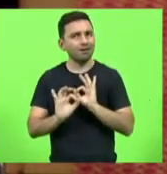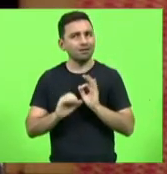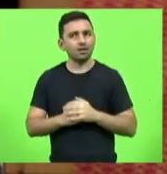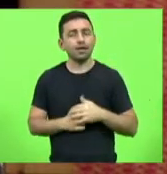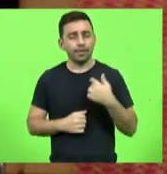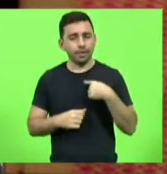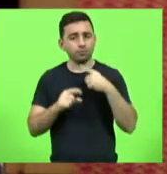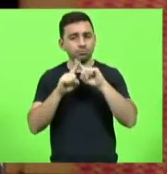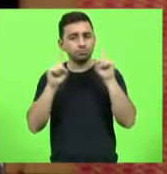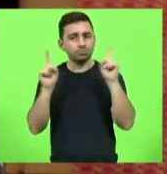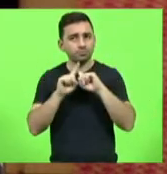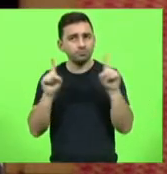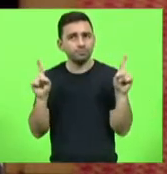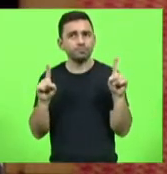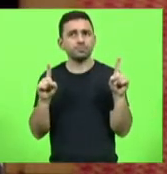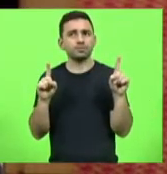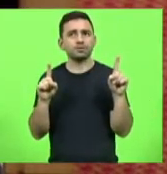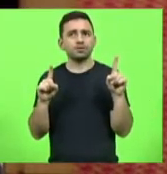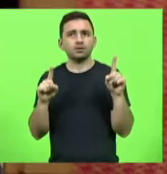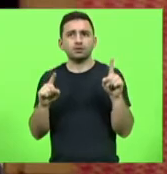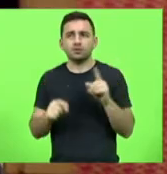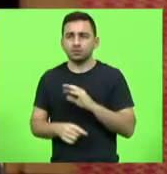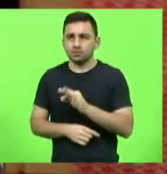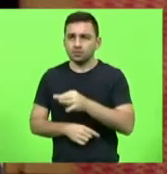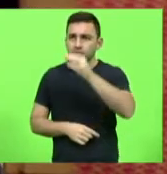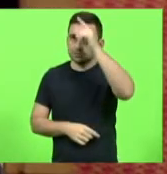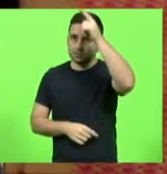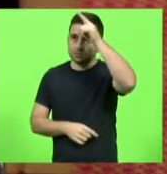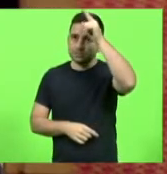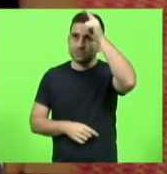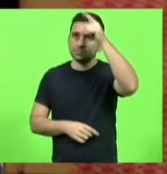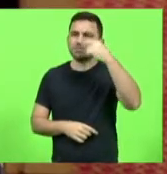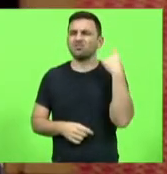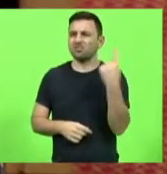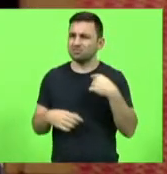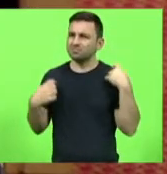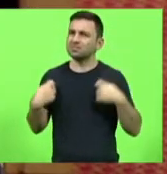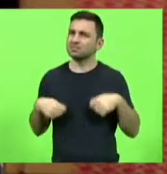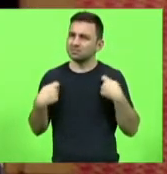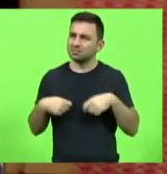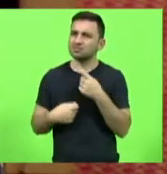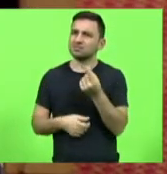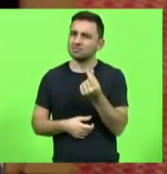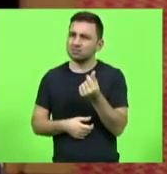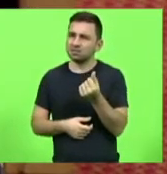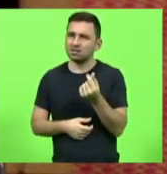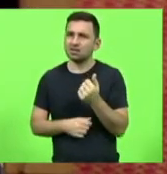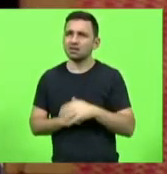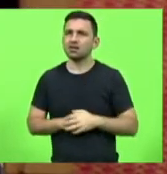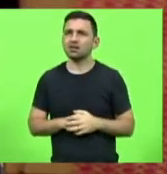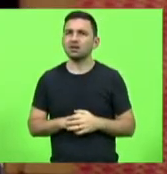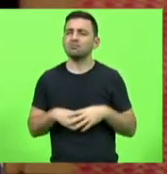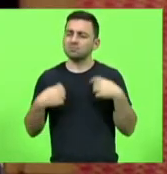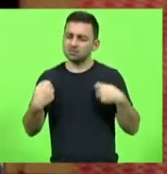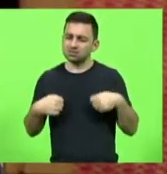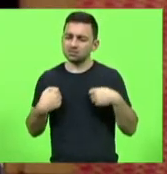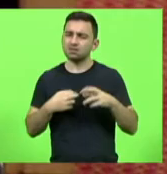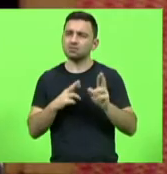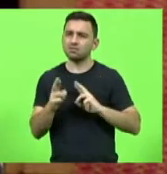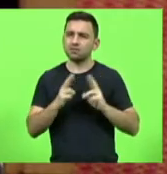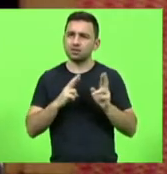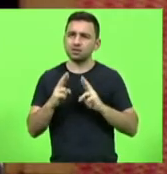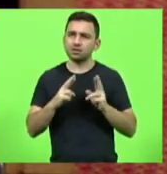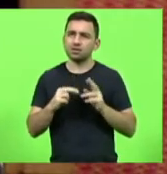crítica, deputado Sargento Lima, nós precisamos desse recurso, nós precisamos das nossas rodovias. Não é,